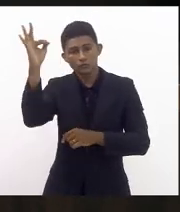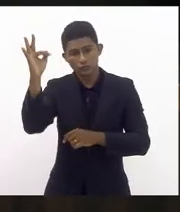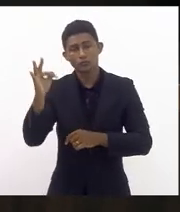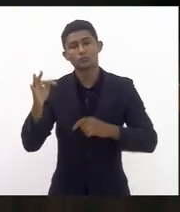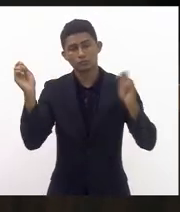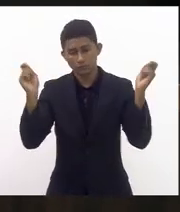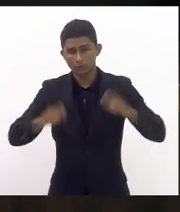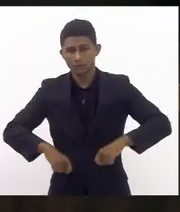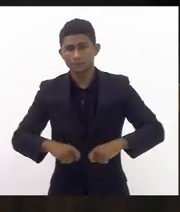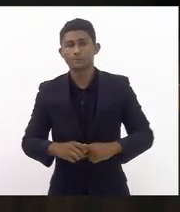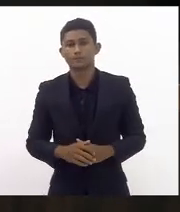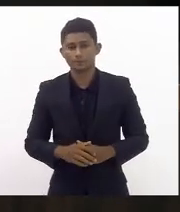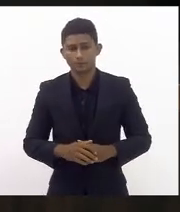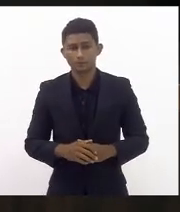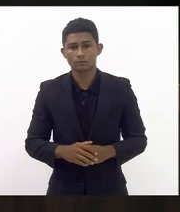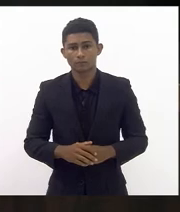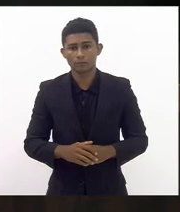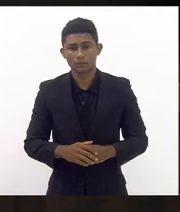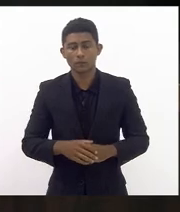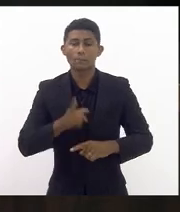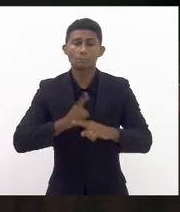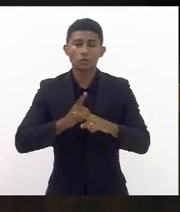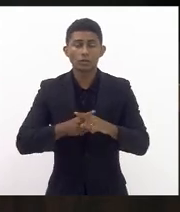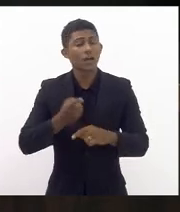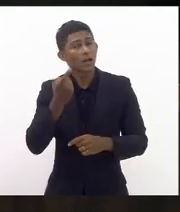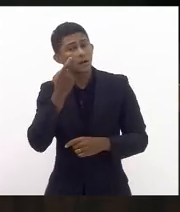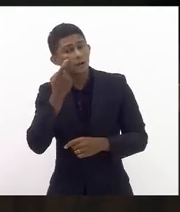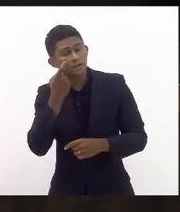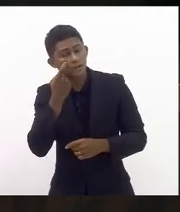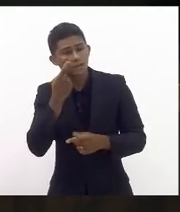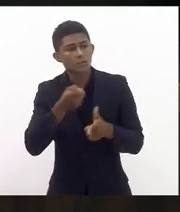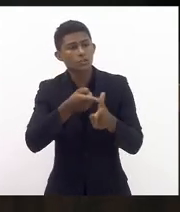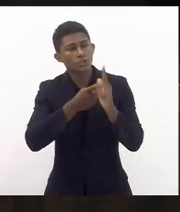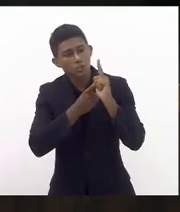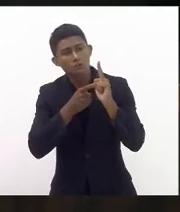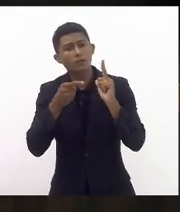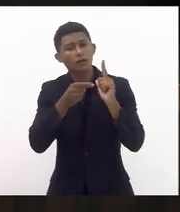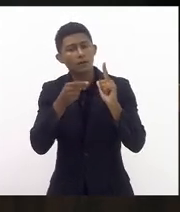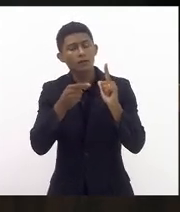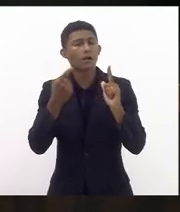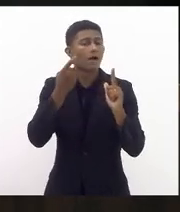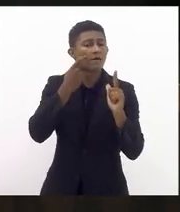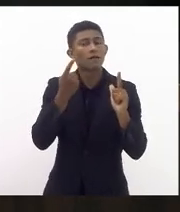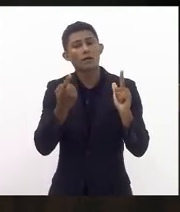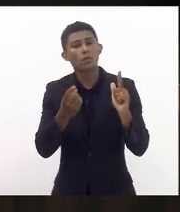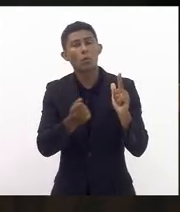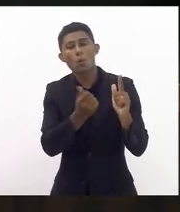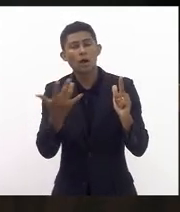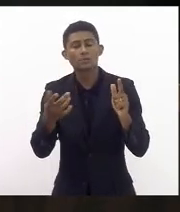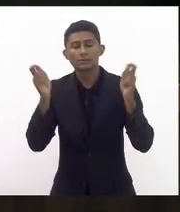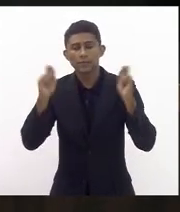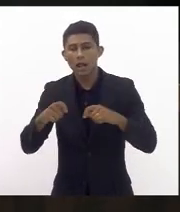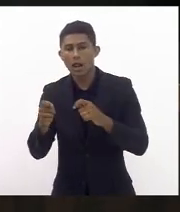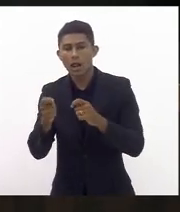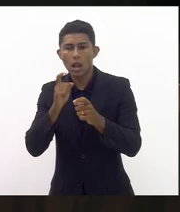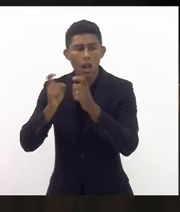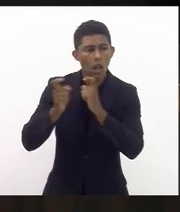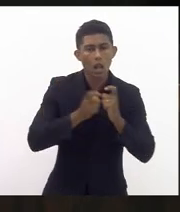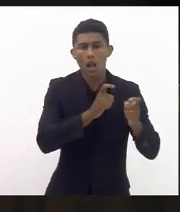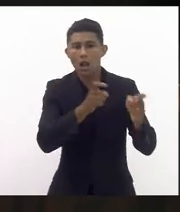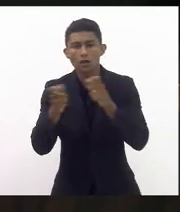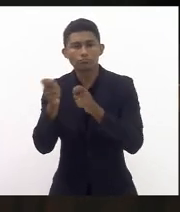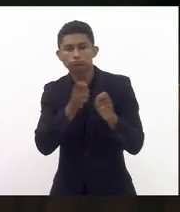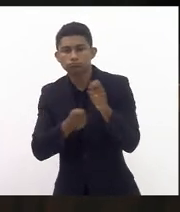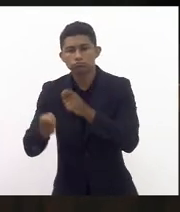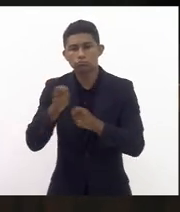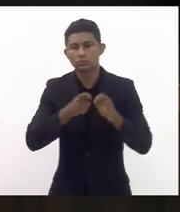chegar a um número que poderemos ter uma outra renegociação em relação ao regime de recuperação